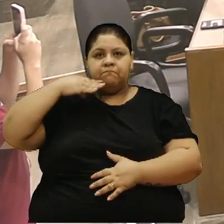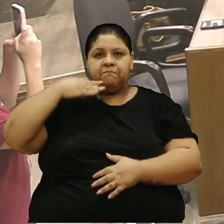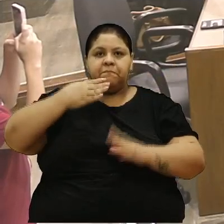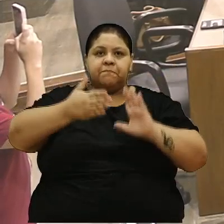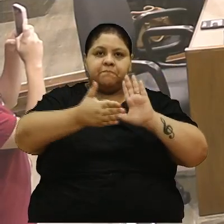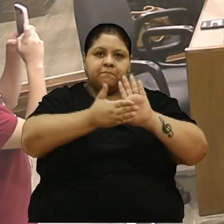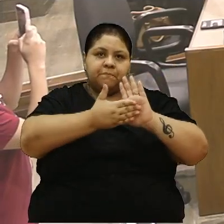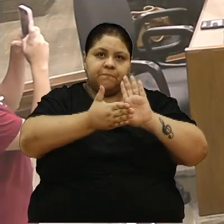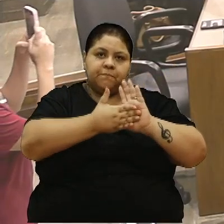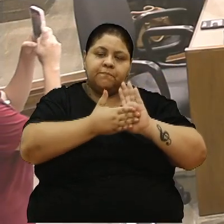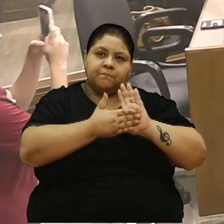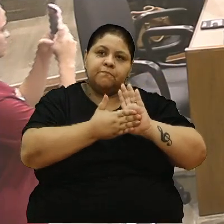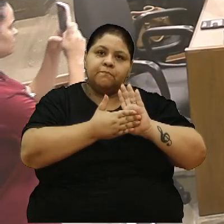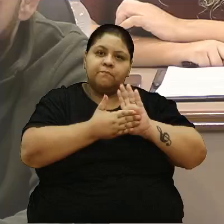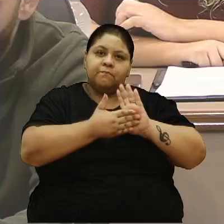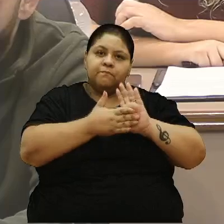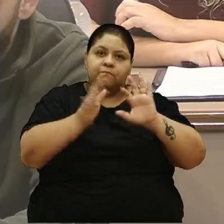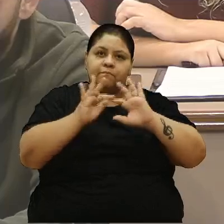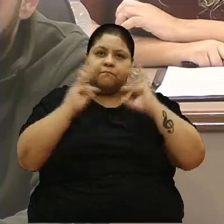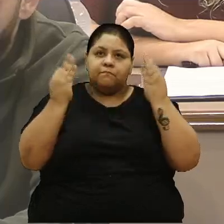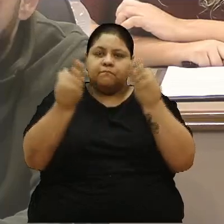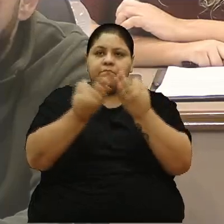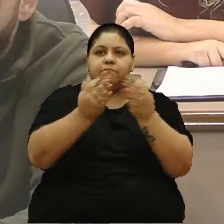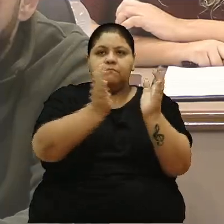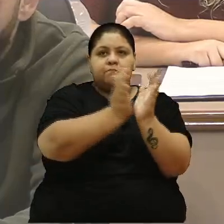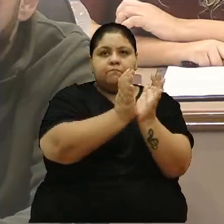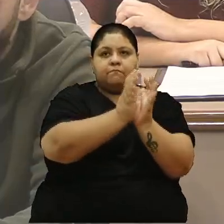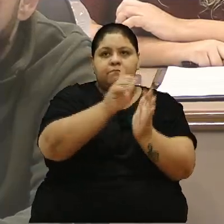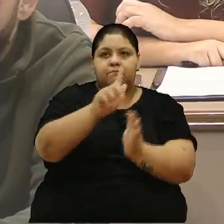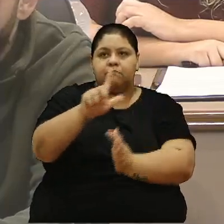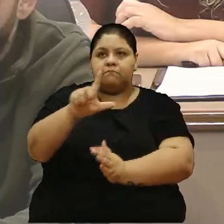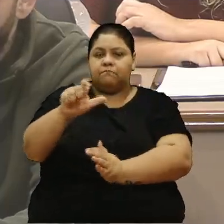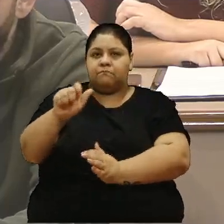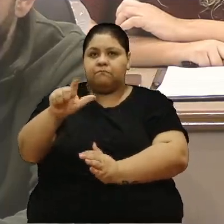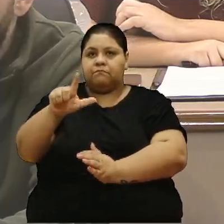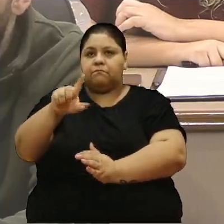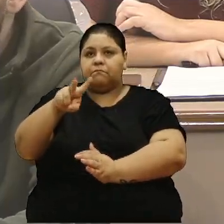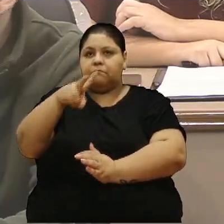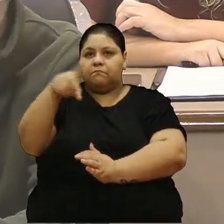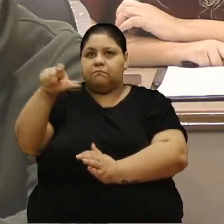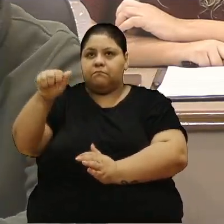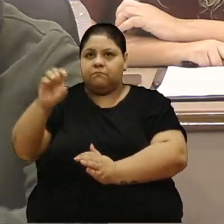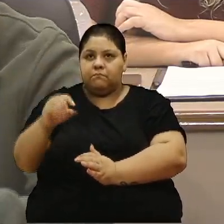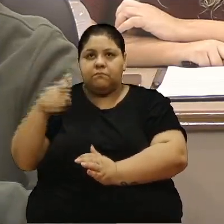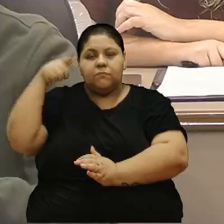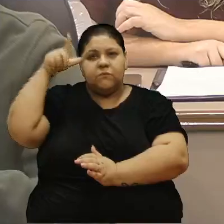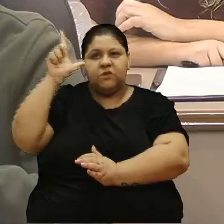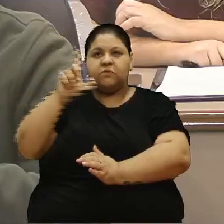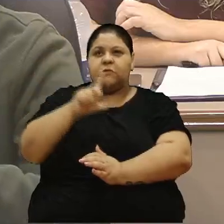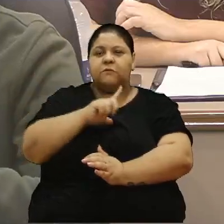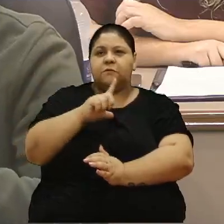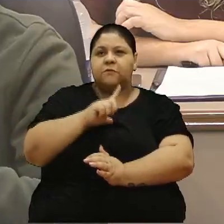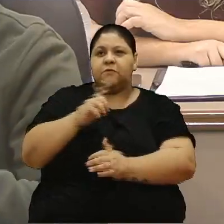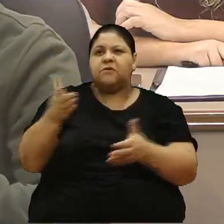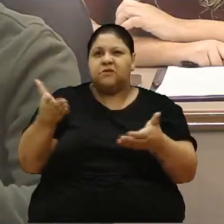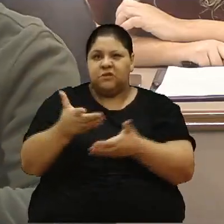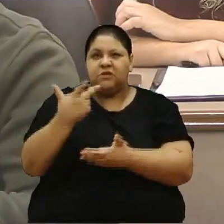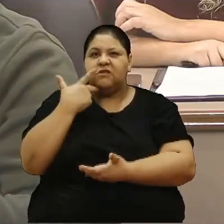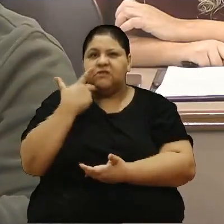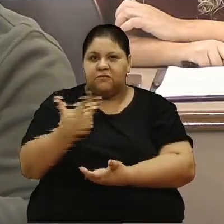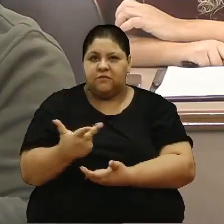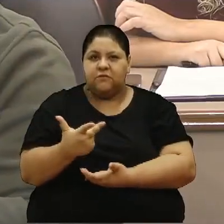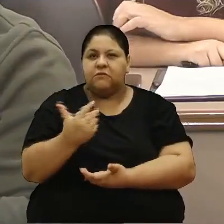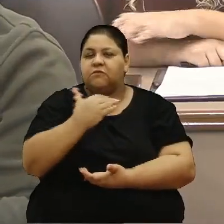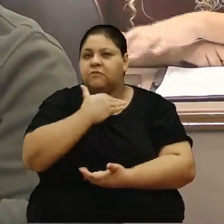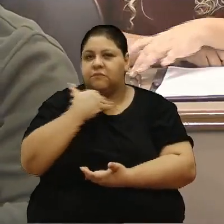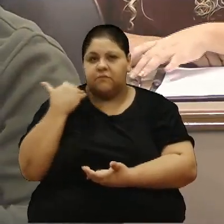proposição, né, os familiares do colega Galvão também que estão aqui presentes, né. Ontem também já nos manifestamos sobre o